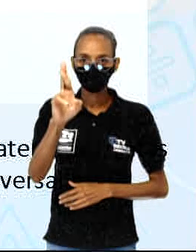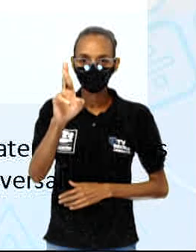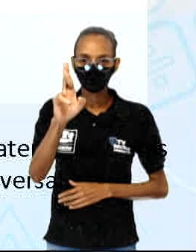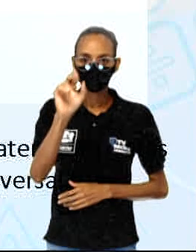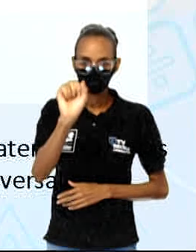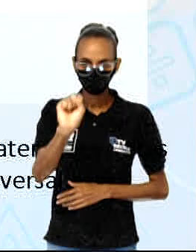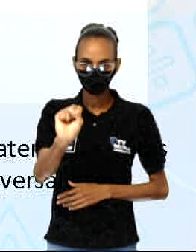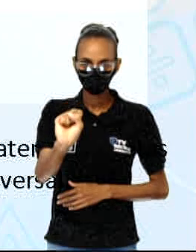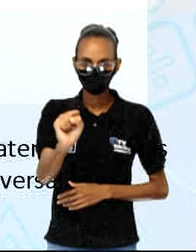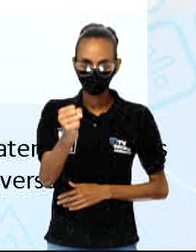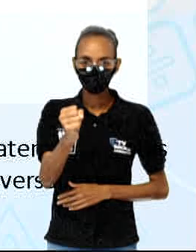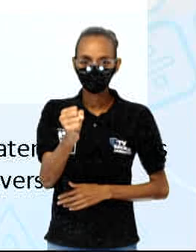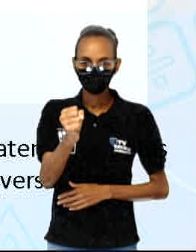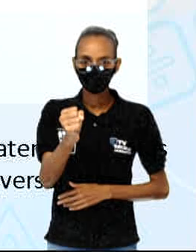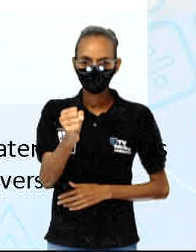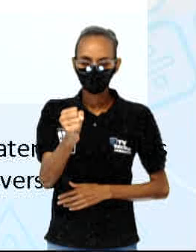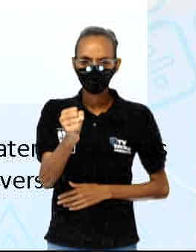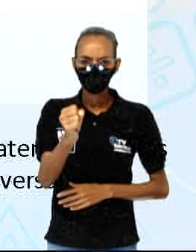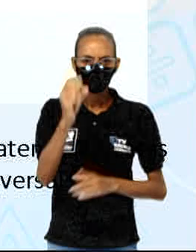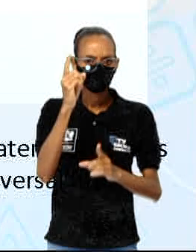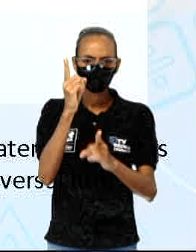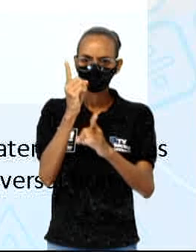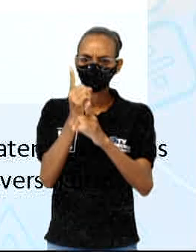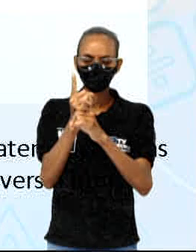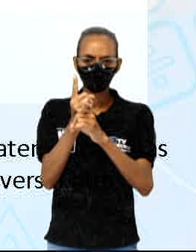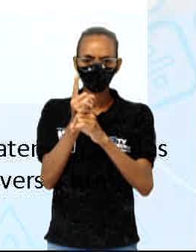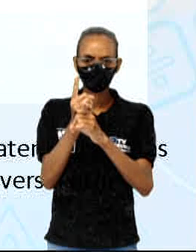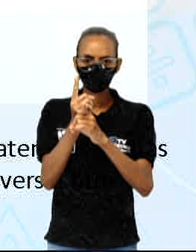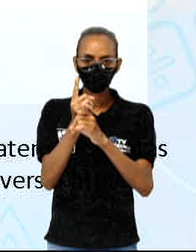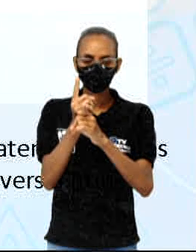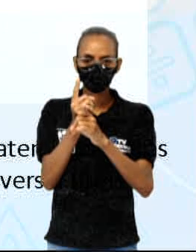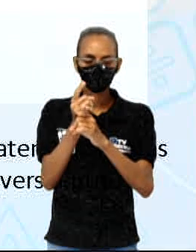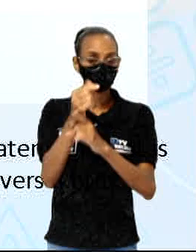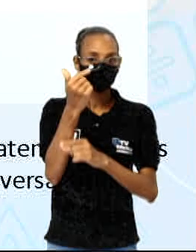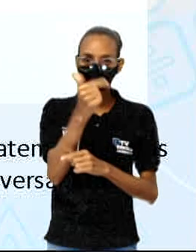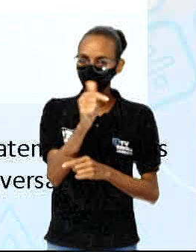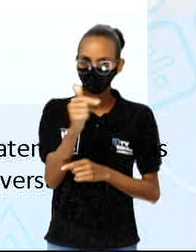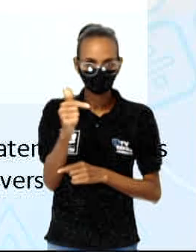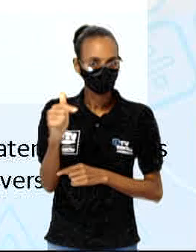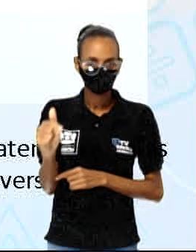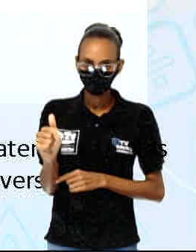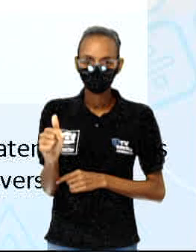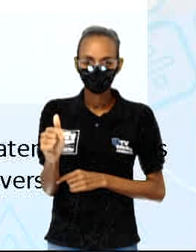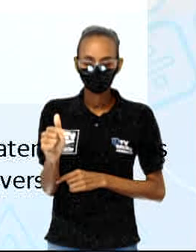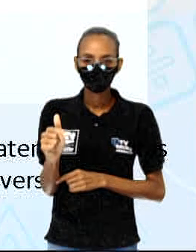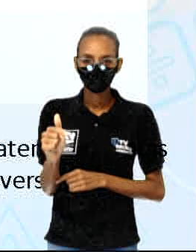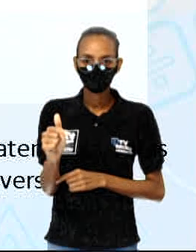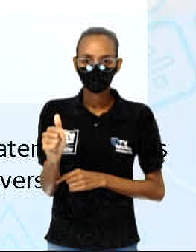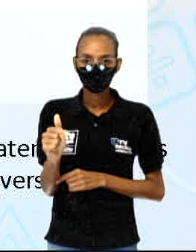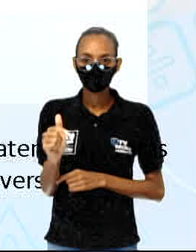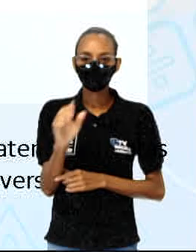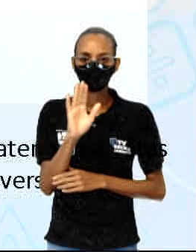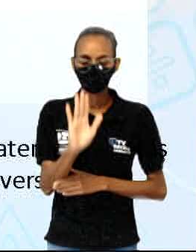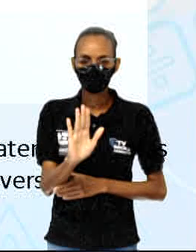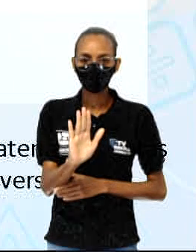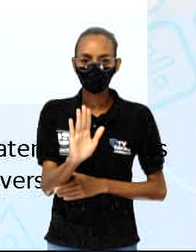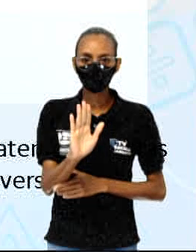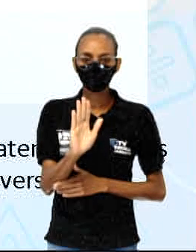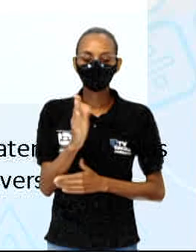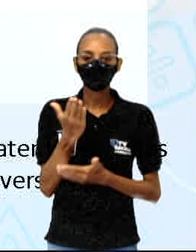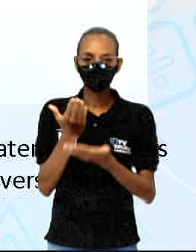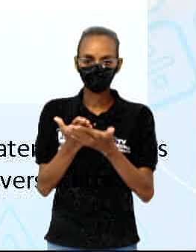e S, elas não se encontram, elas não têm nenhum ponto em comum. Logo, como a gente viu na